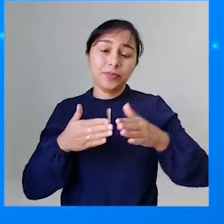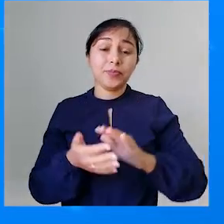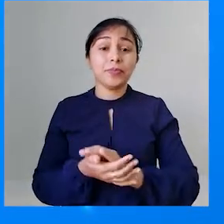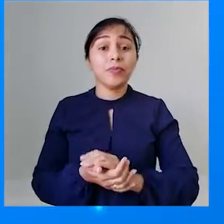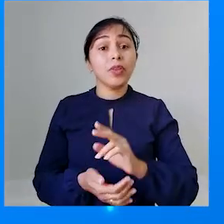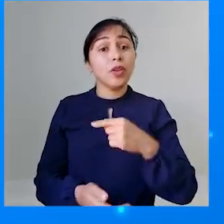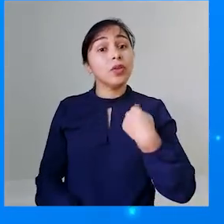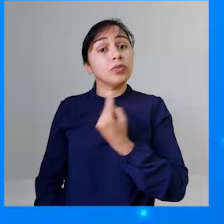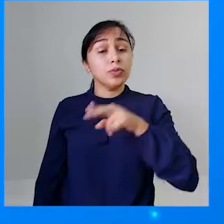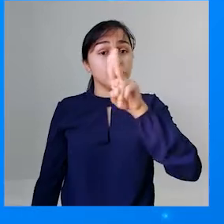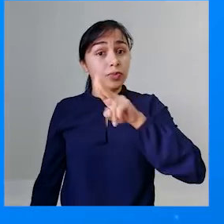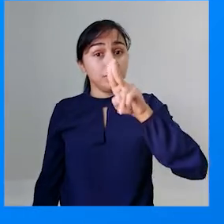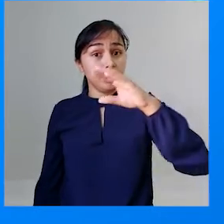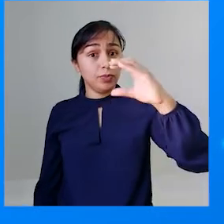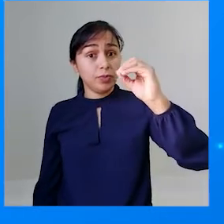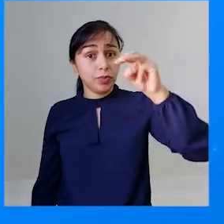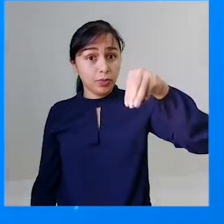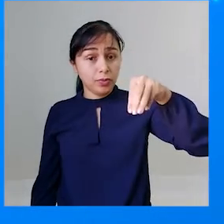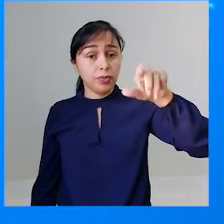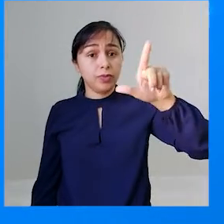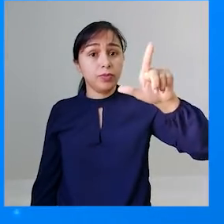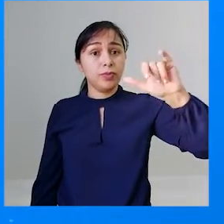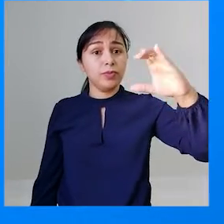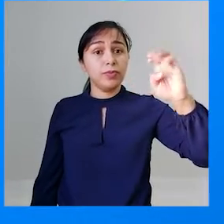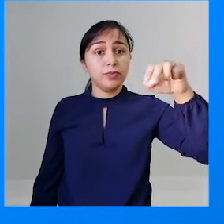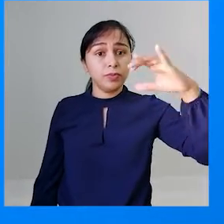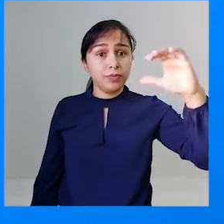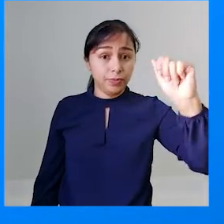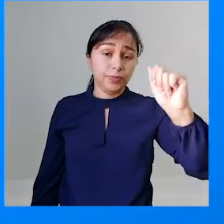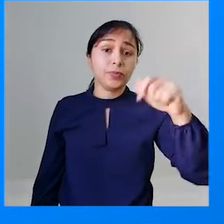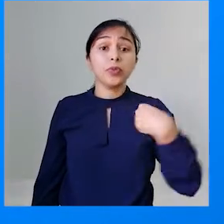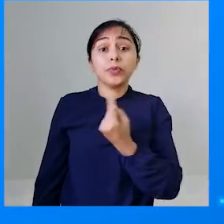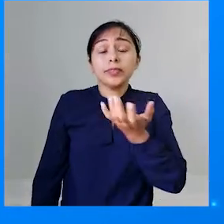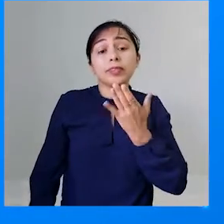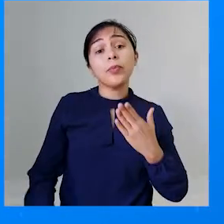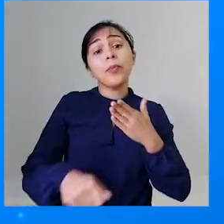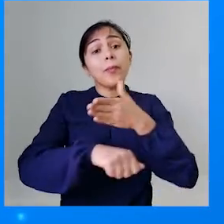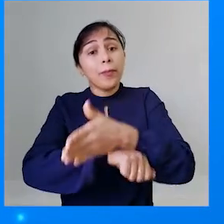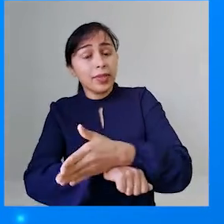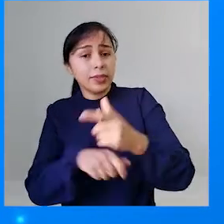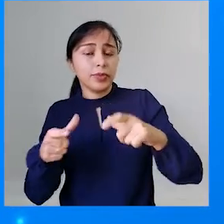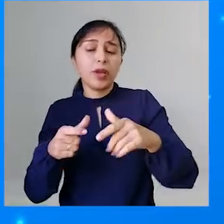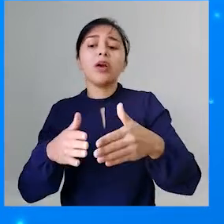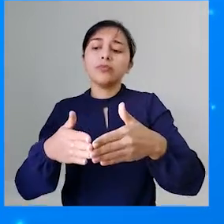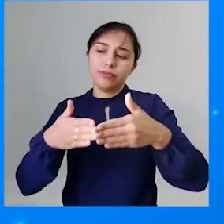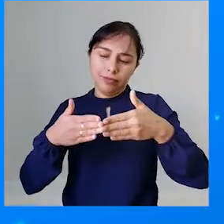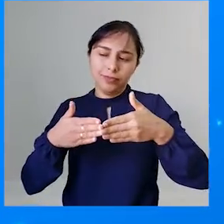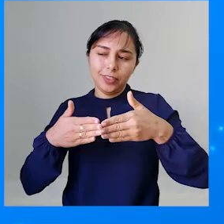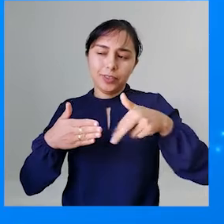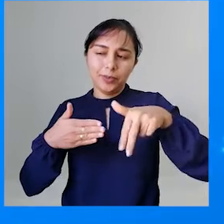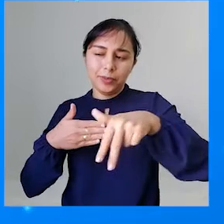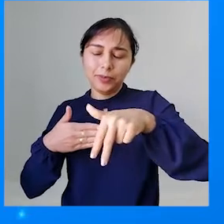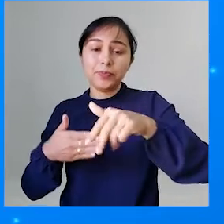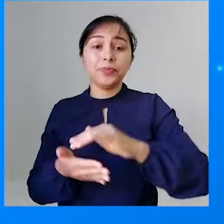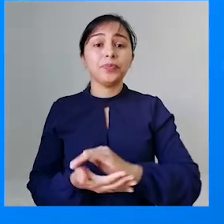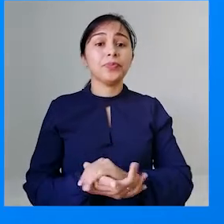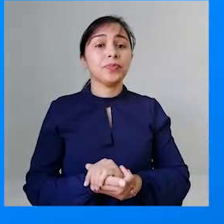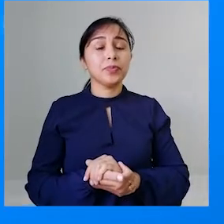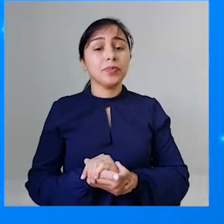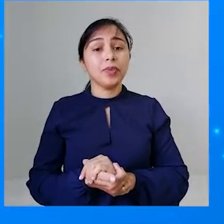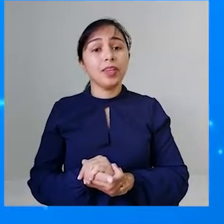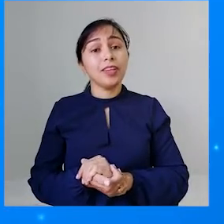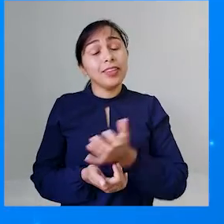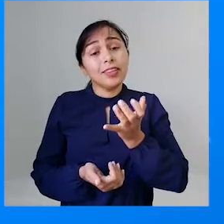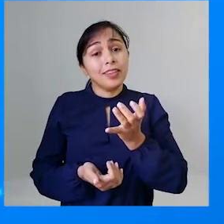nós falamos com licença quando queremos entrar em algum lugar também falamos com licença quando